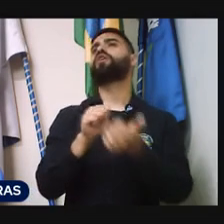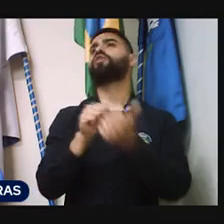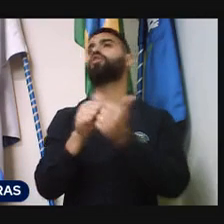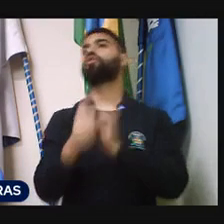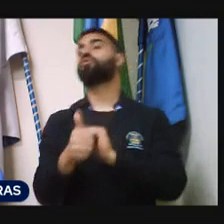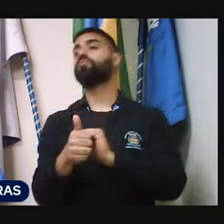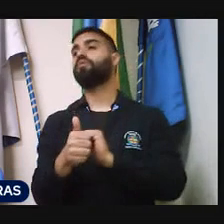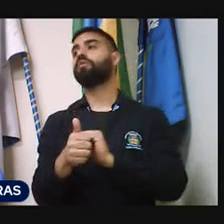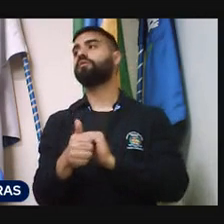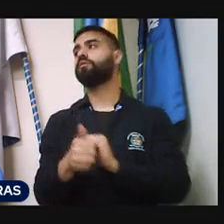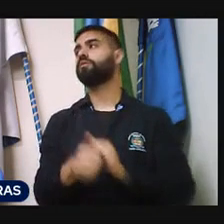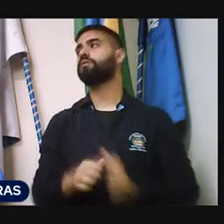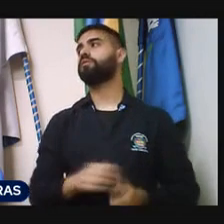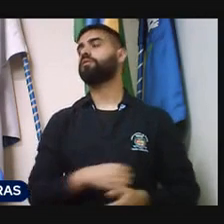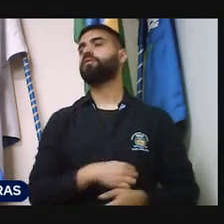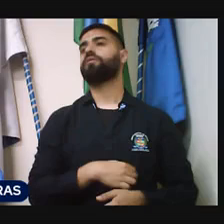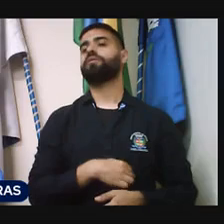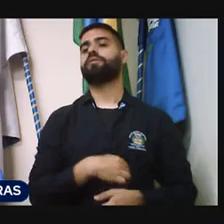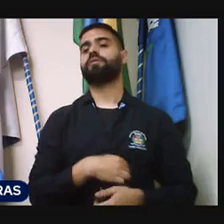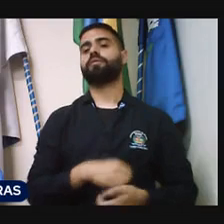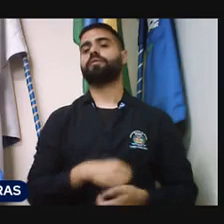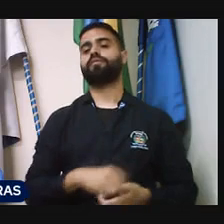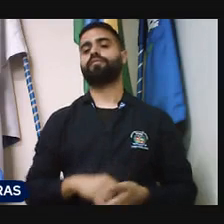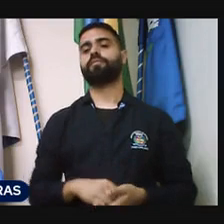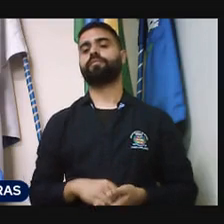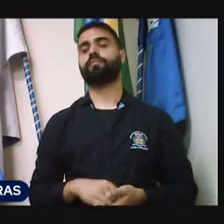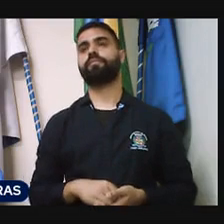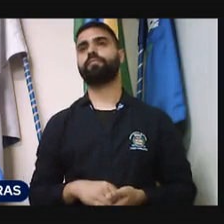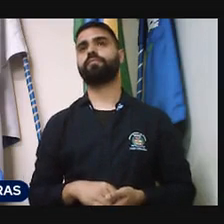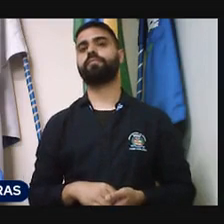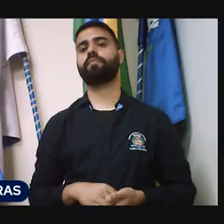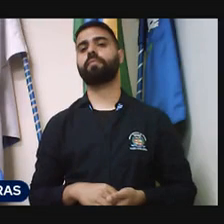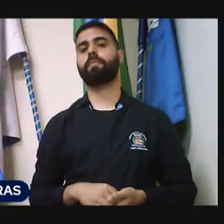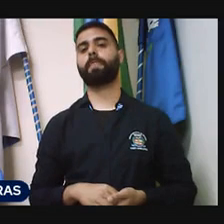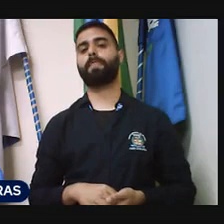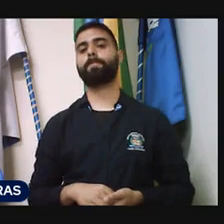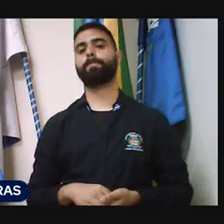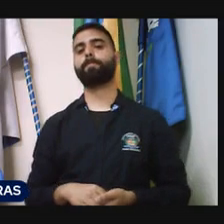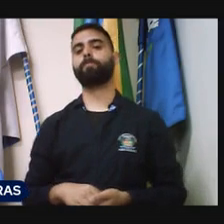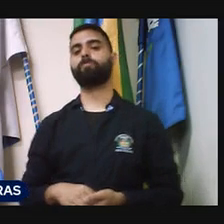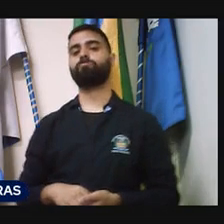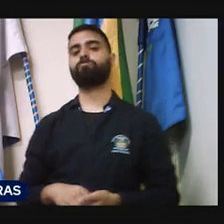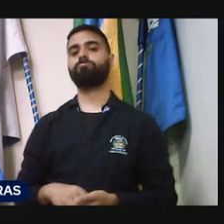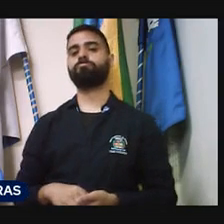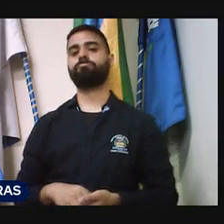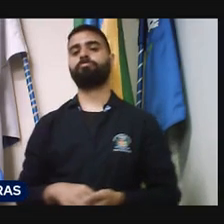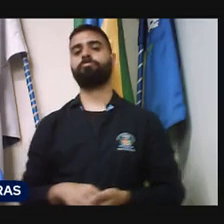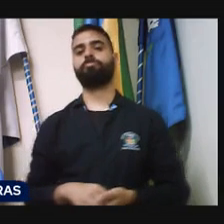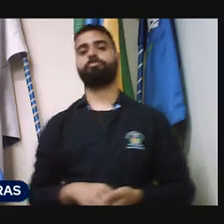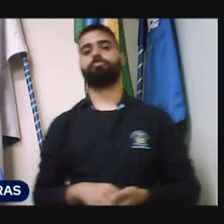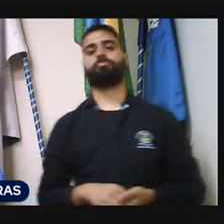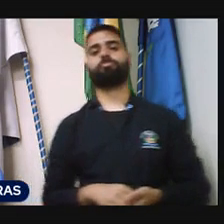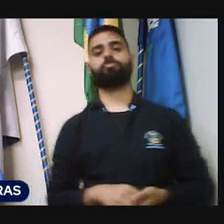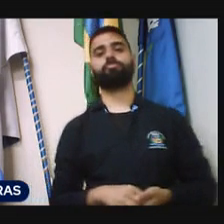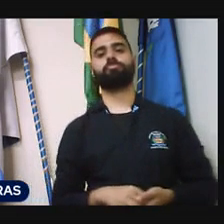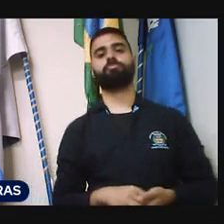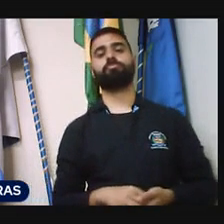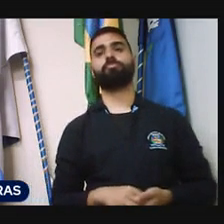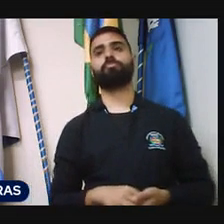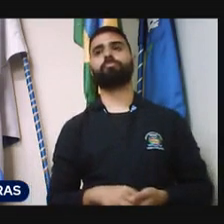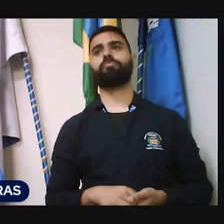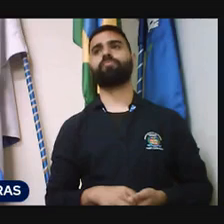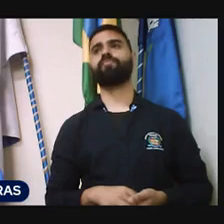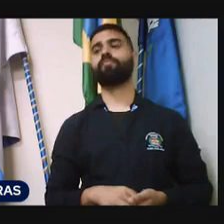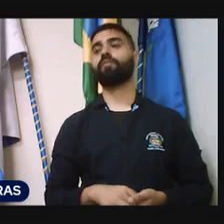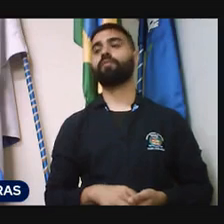do município aonde tem sido utilizado algumas atividades como adulto